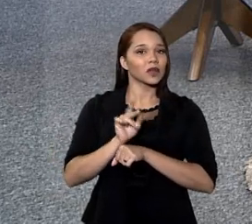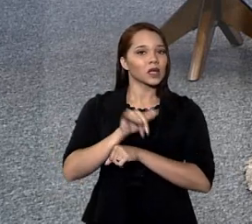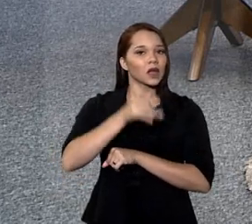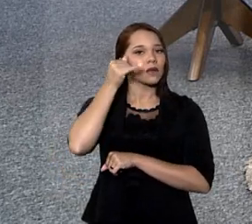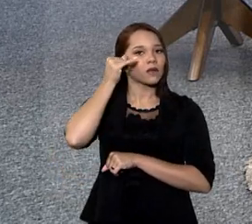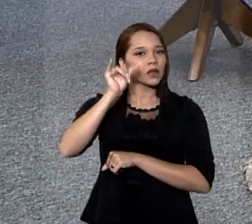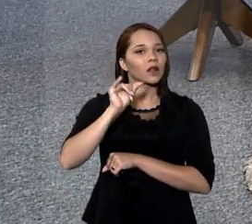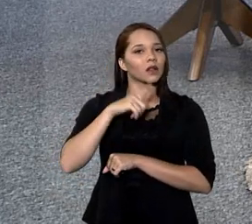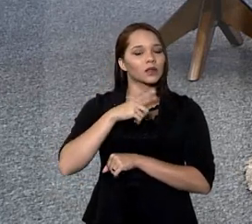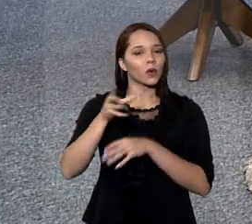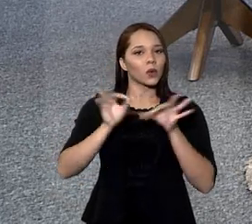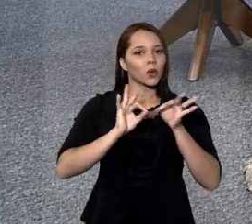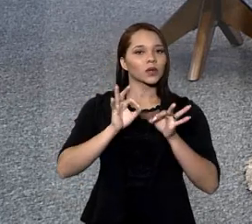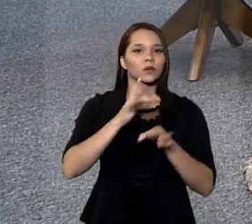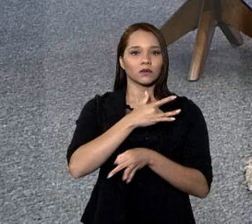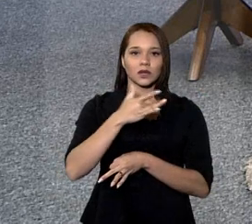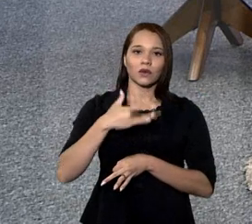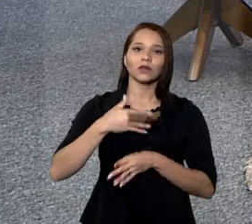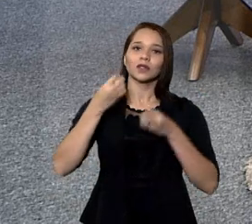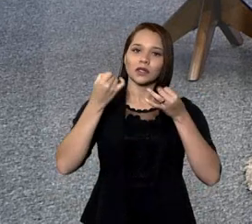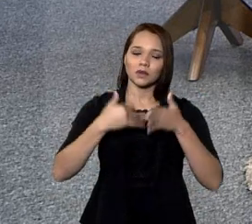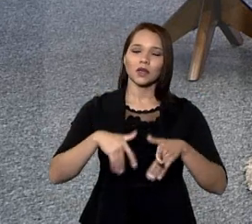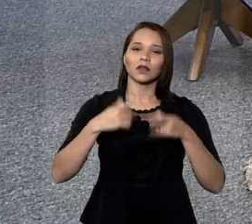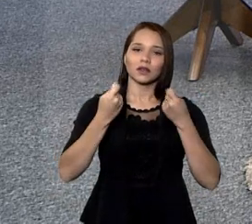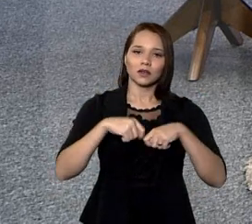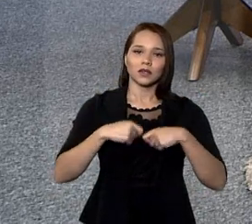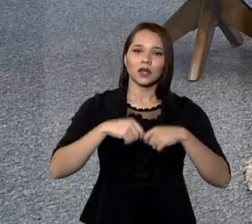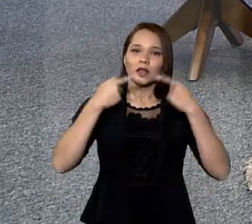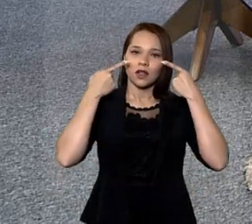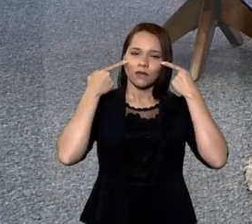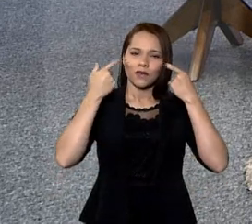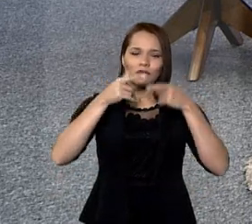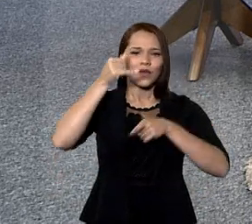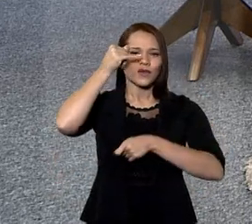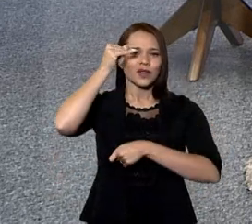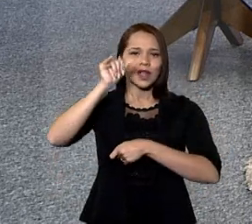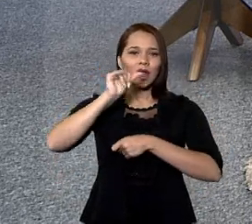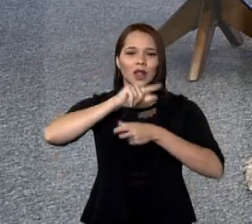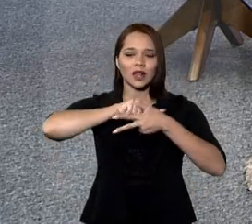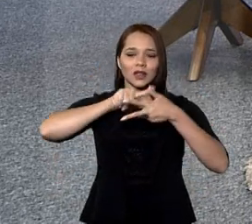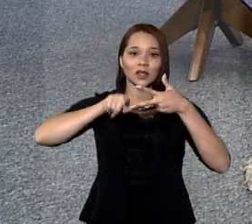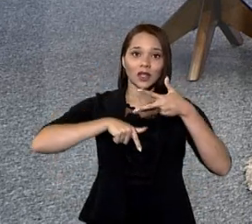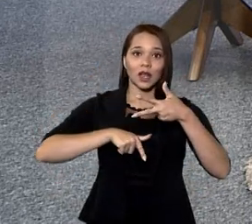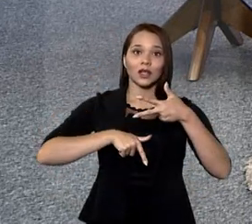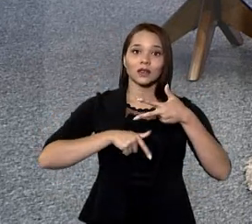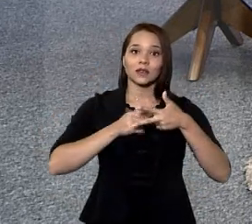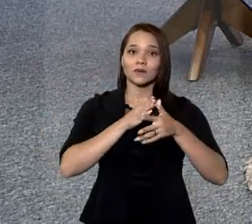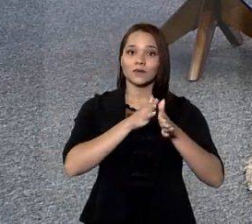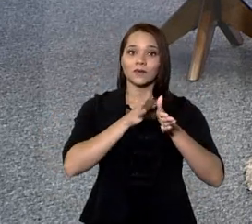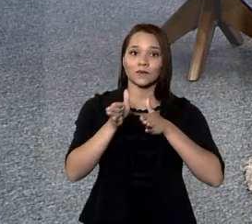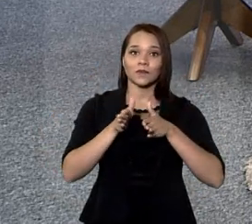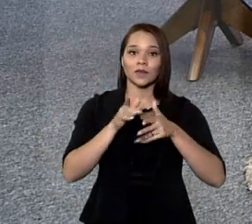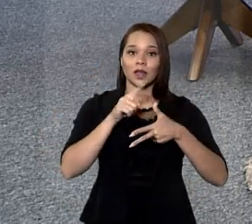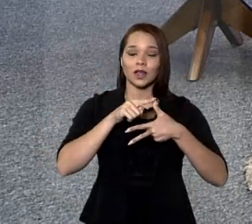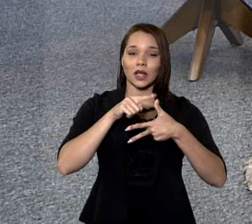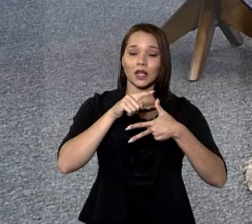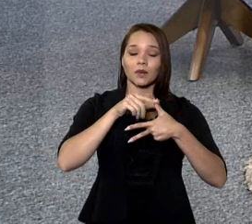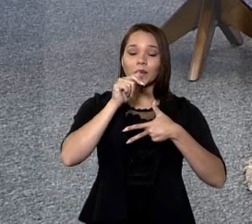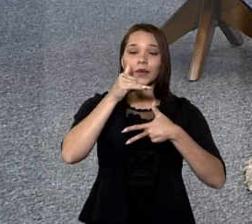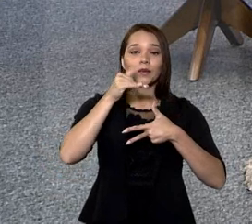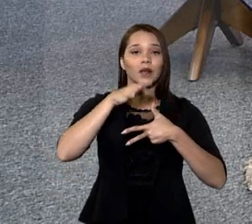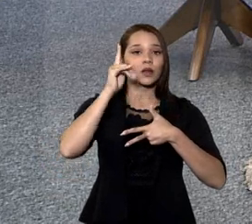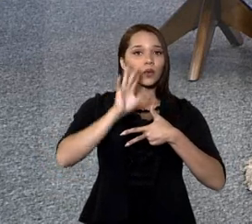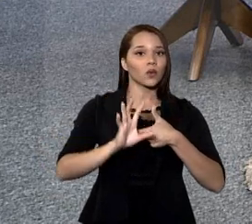na esteira do que a gente tem na organização mundial de saúde que fala da necessidade da violência prevenida em três eixos né a